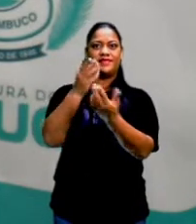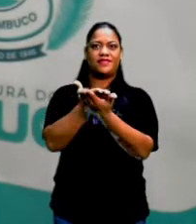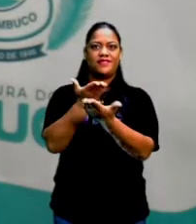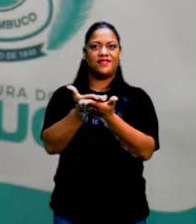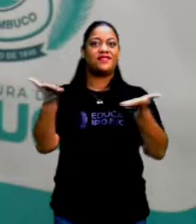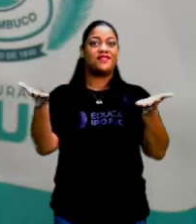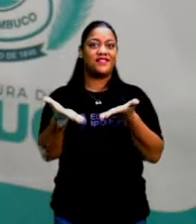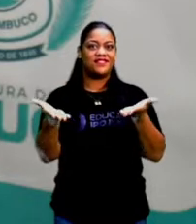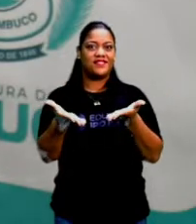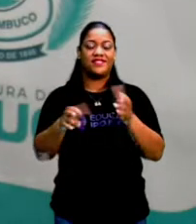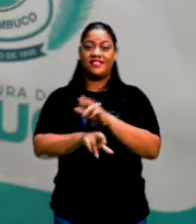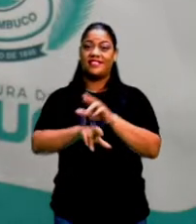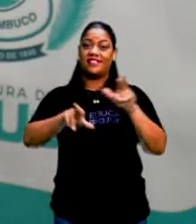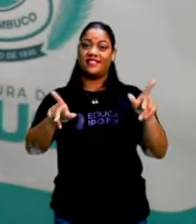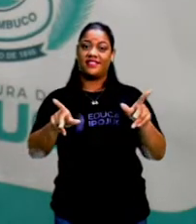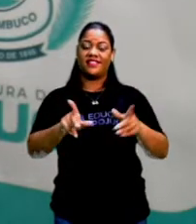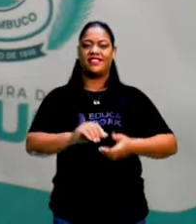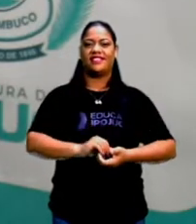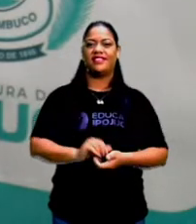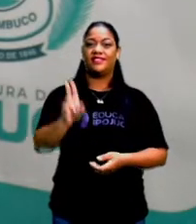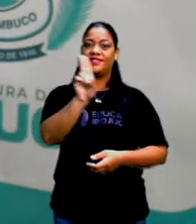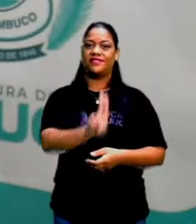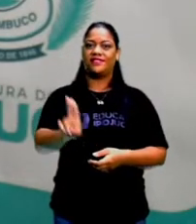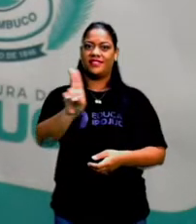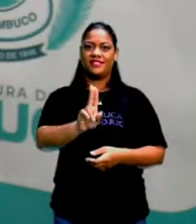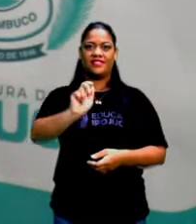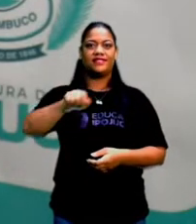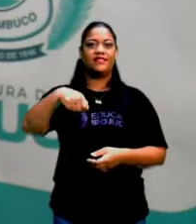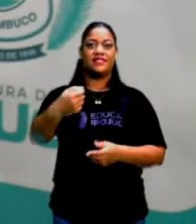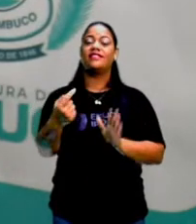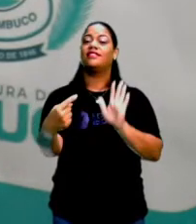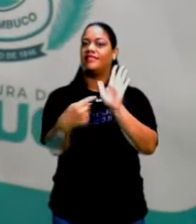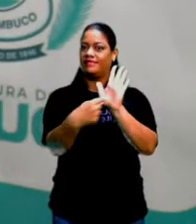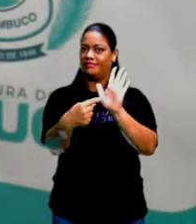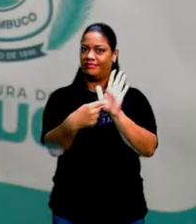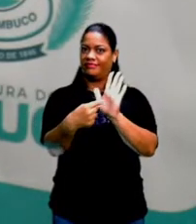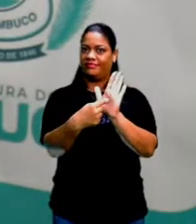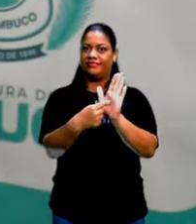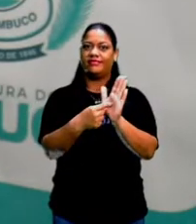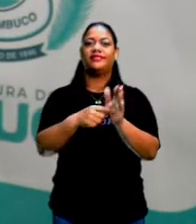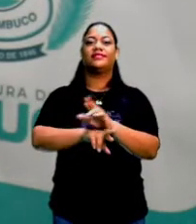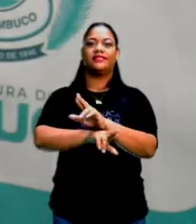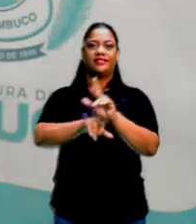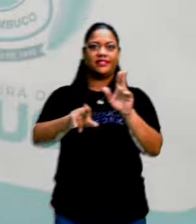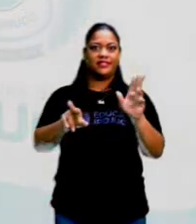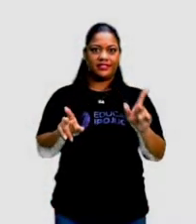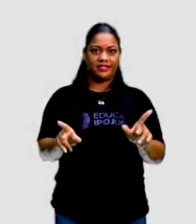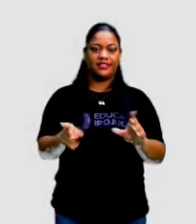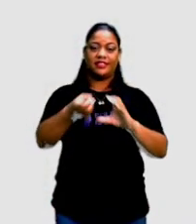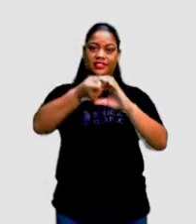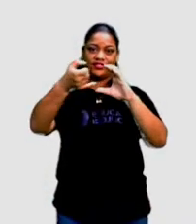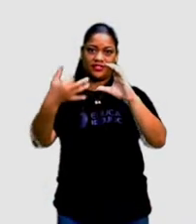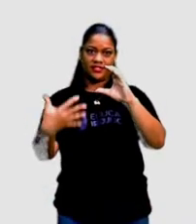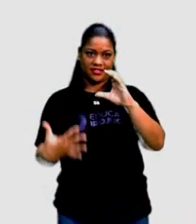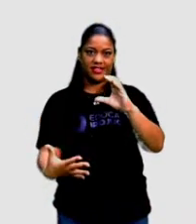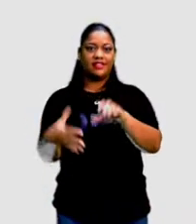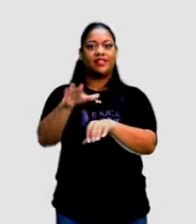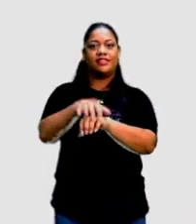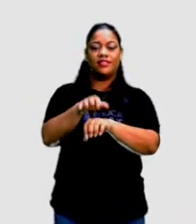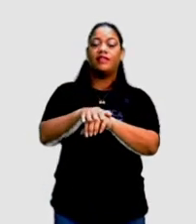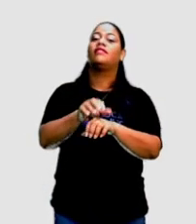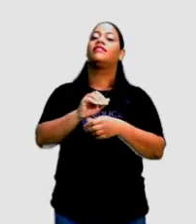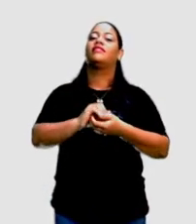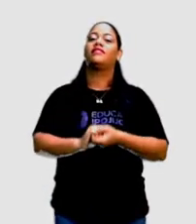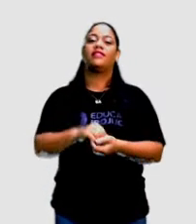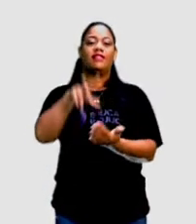de hoje, gente. Nós vamos diferenciar e utilizar os sinais de pontuação, distinguindo suas funções para leitura e